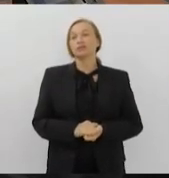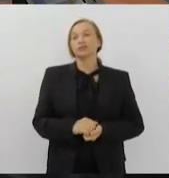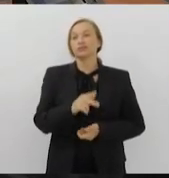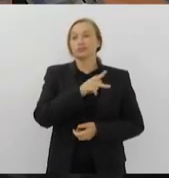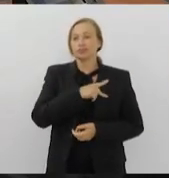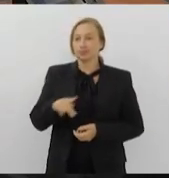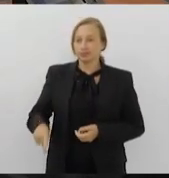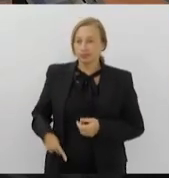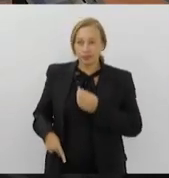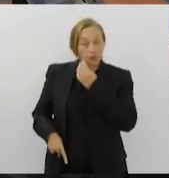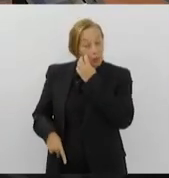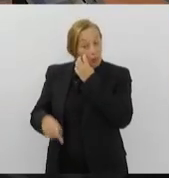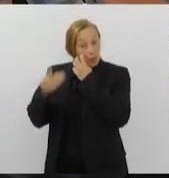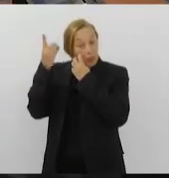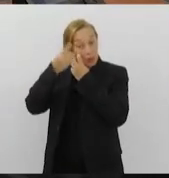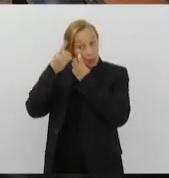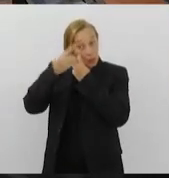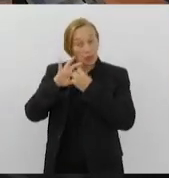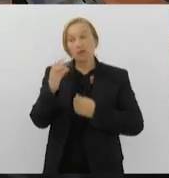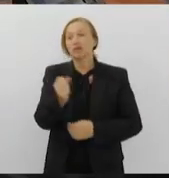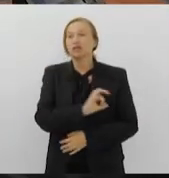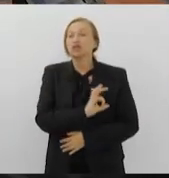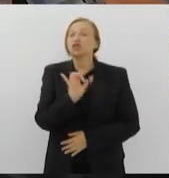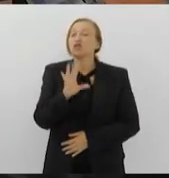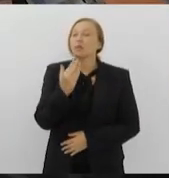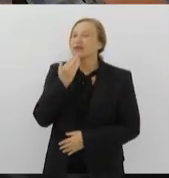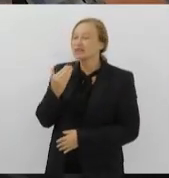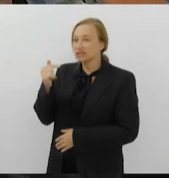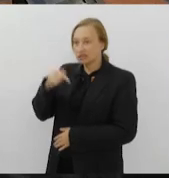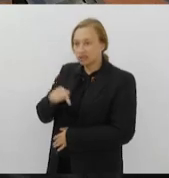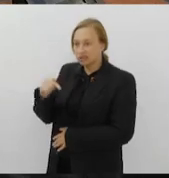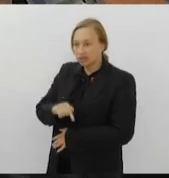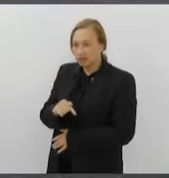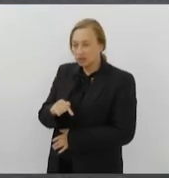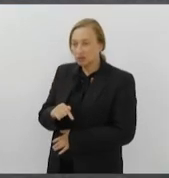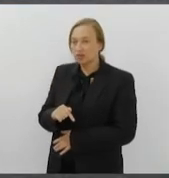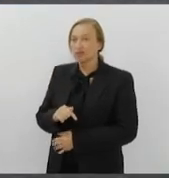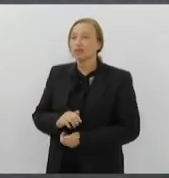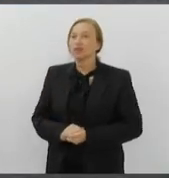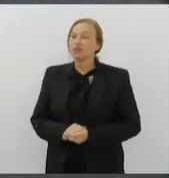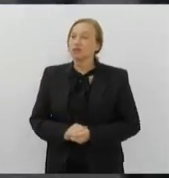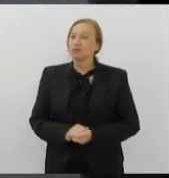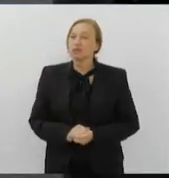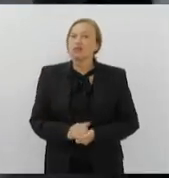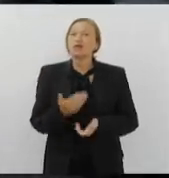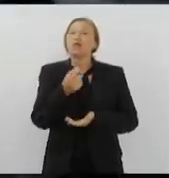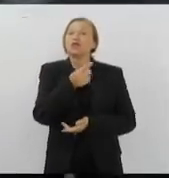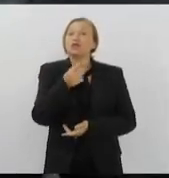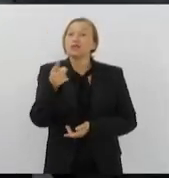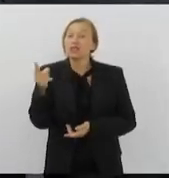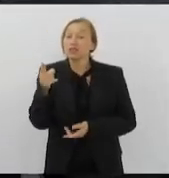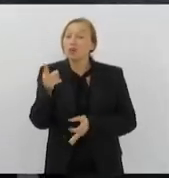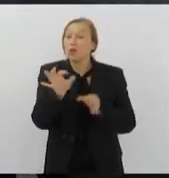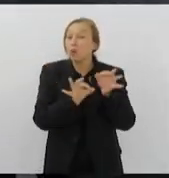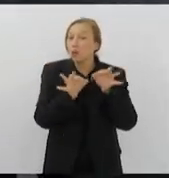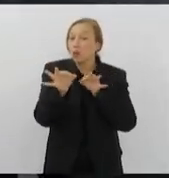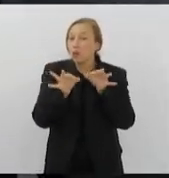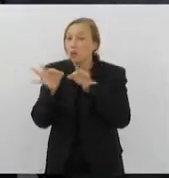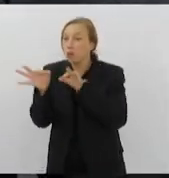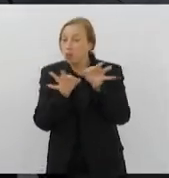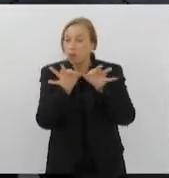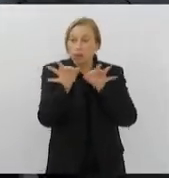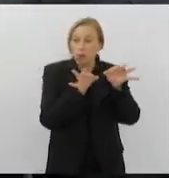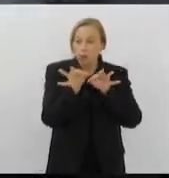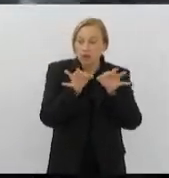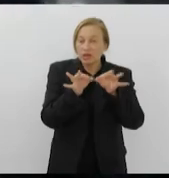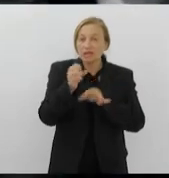dar, deputada Marta Rocha, por favor. Só pedir aqui, fazer uma ponderação, que vocês organizem, se o presidente